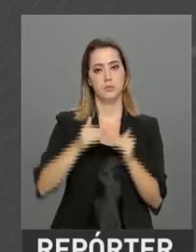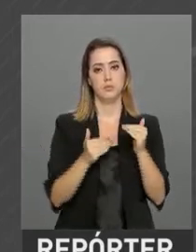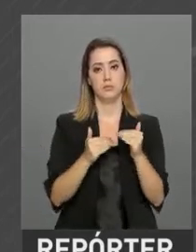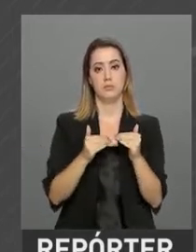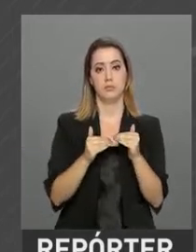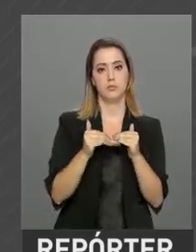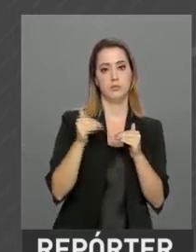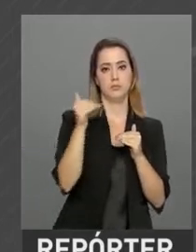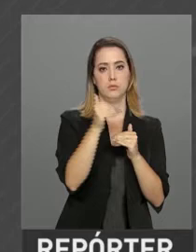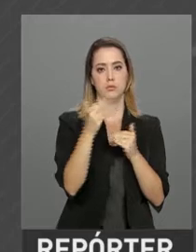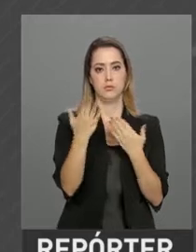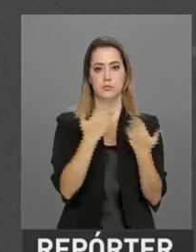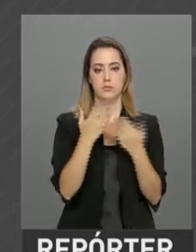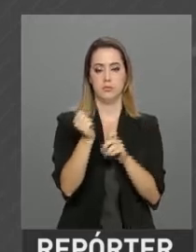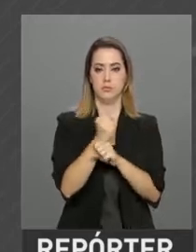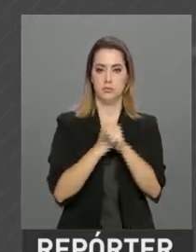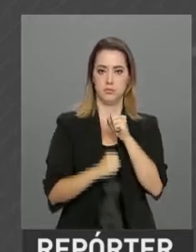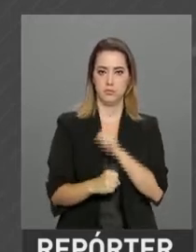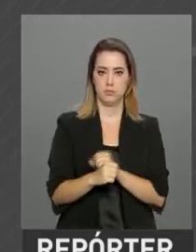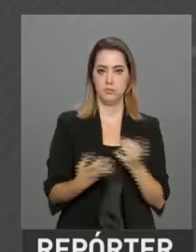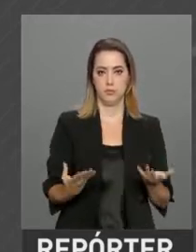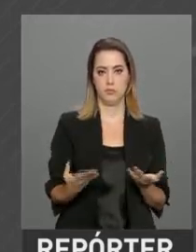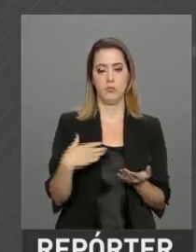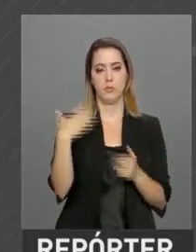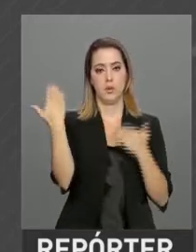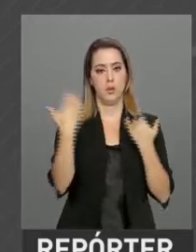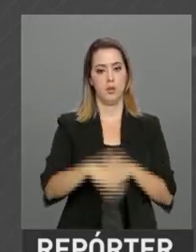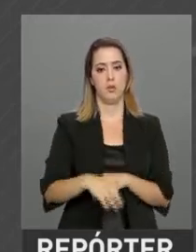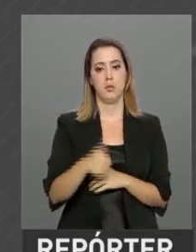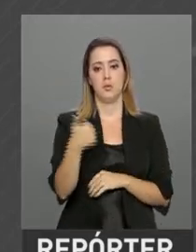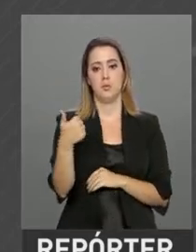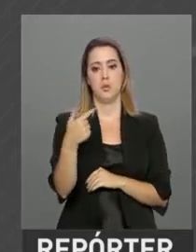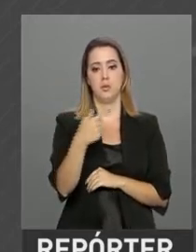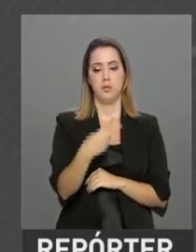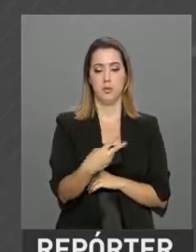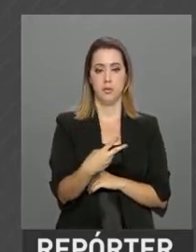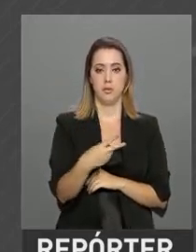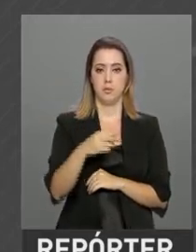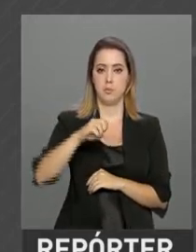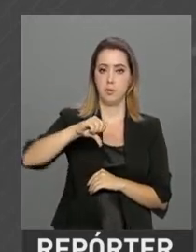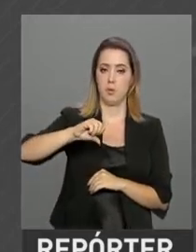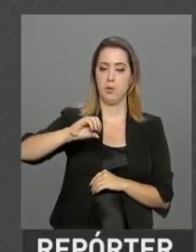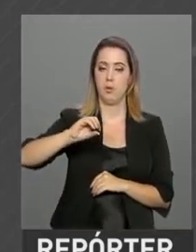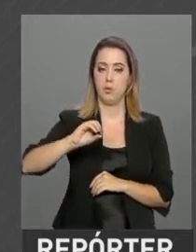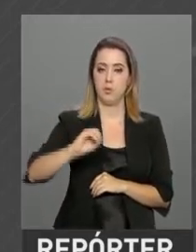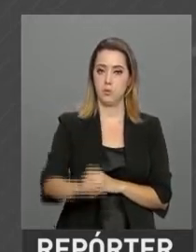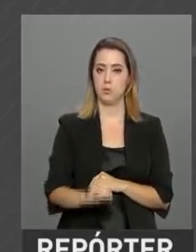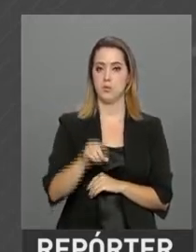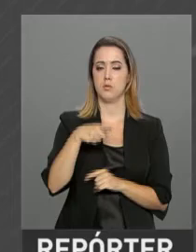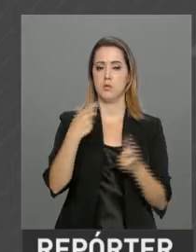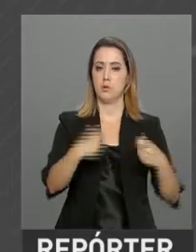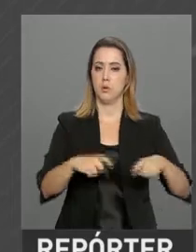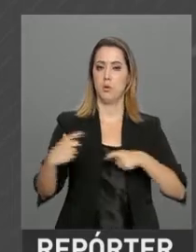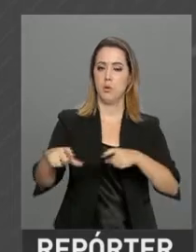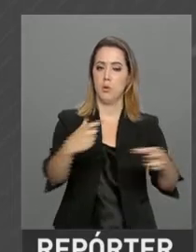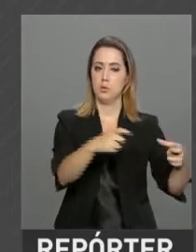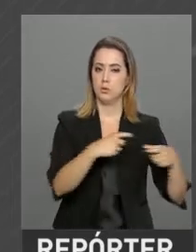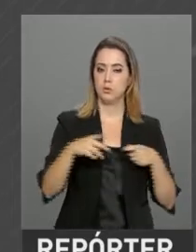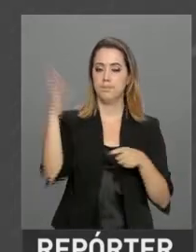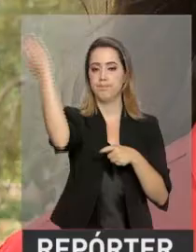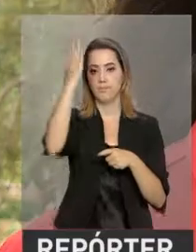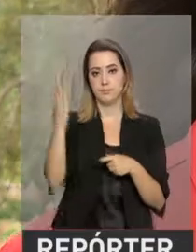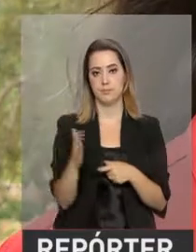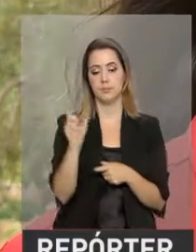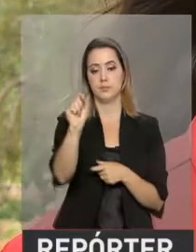de 2015 a prova será aplicada em 1290 unidades prisionais e socioeducativas do